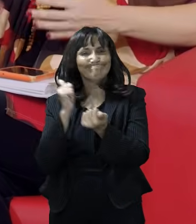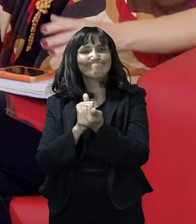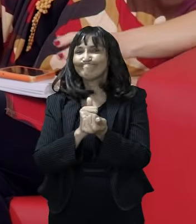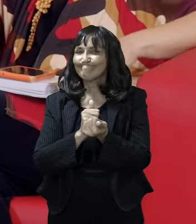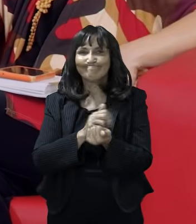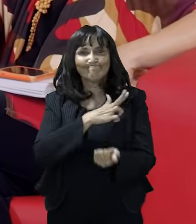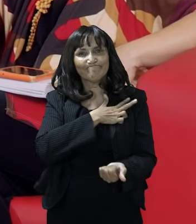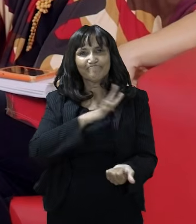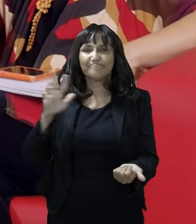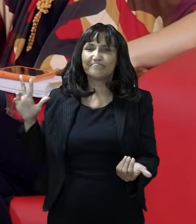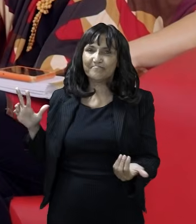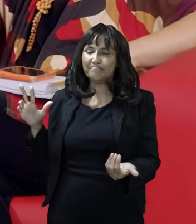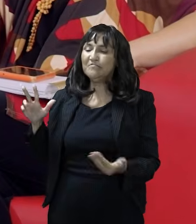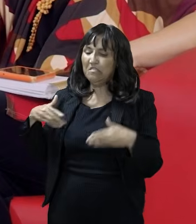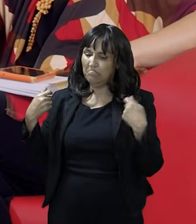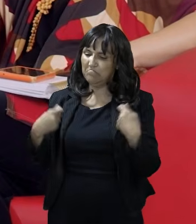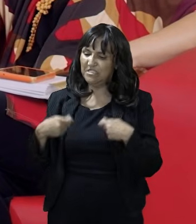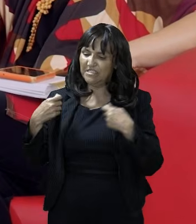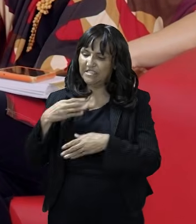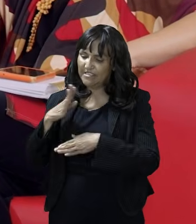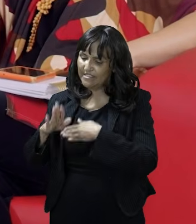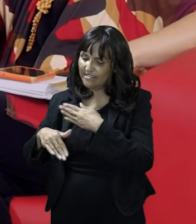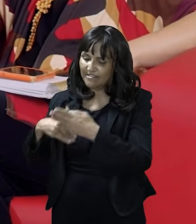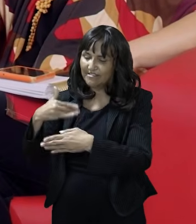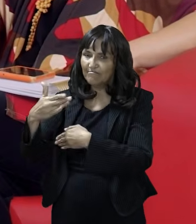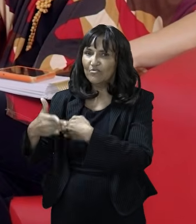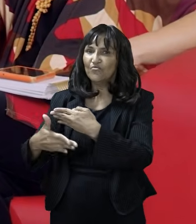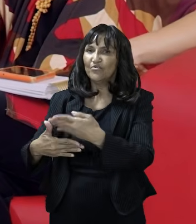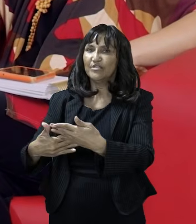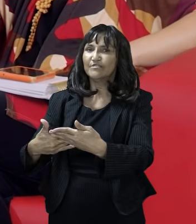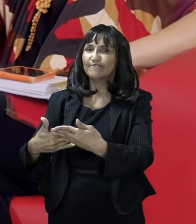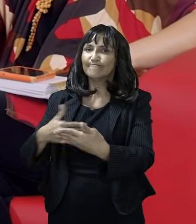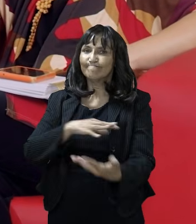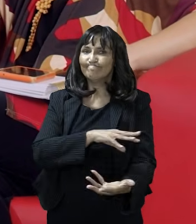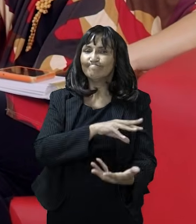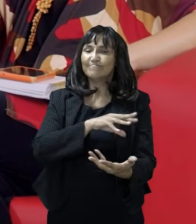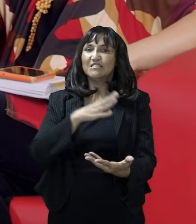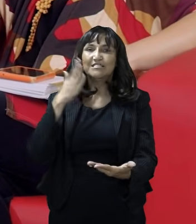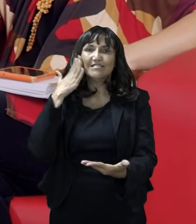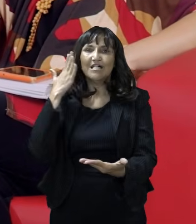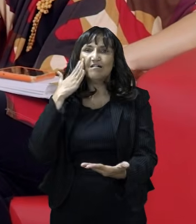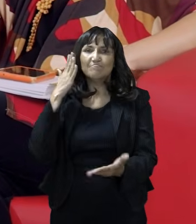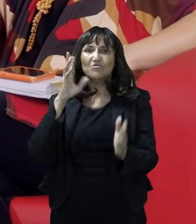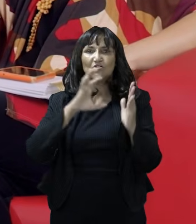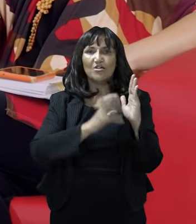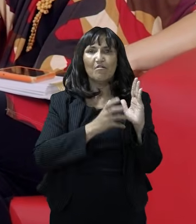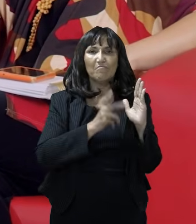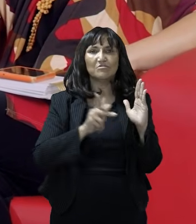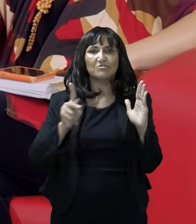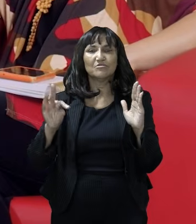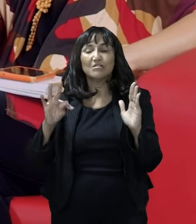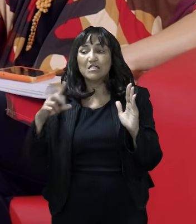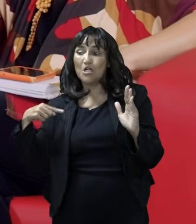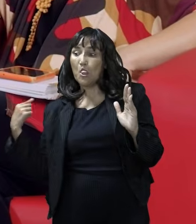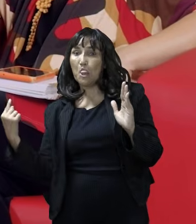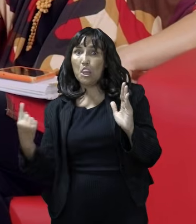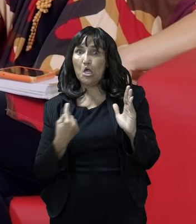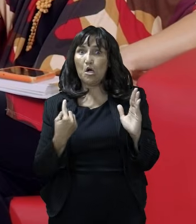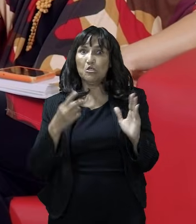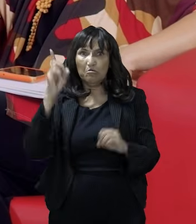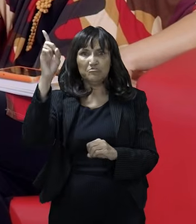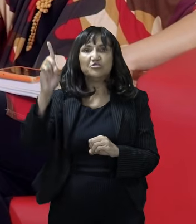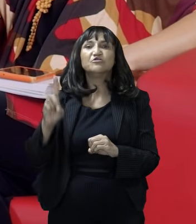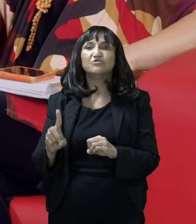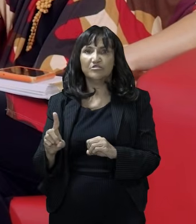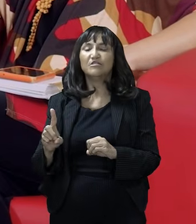ser construído isso. No mundo e tal. Não, ele sabe que é o PT. E eu acho que nós, como